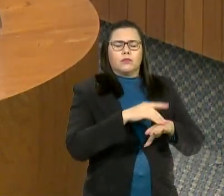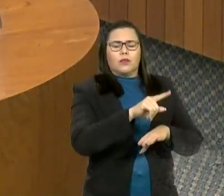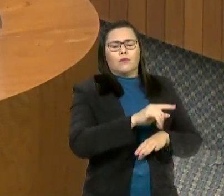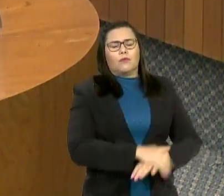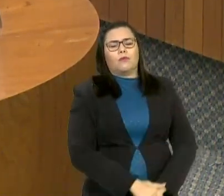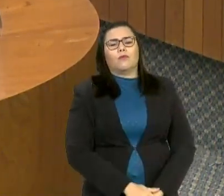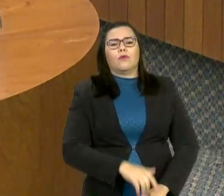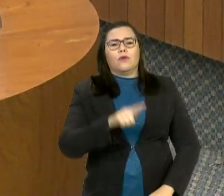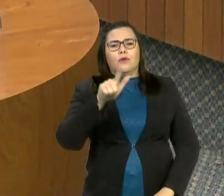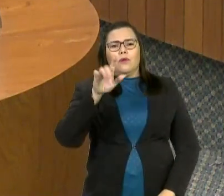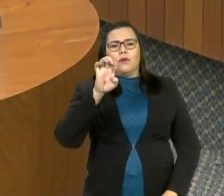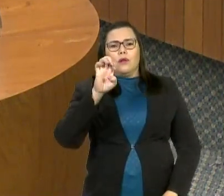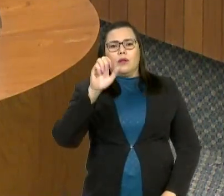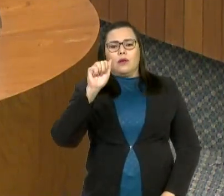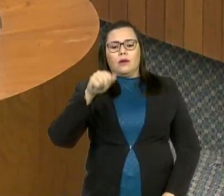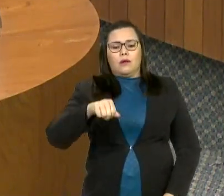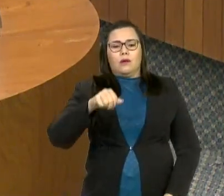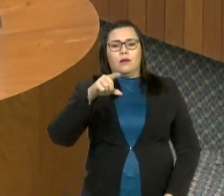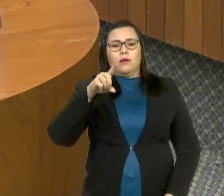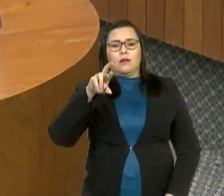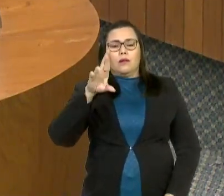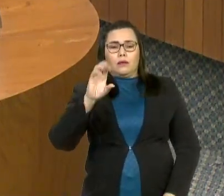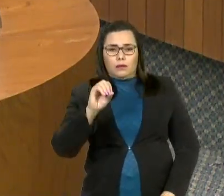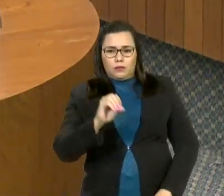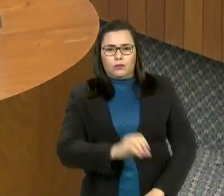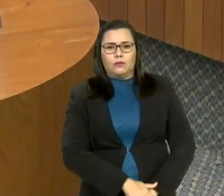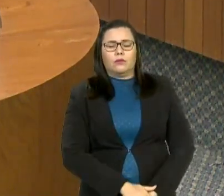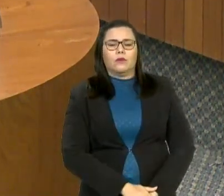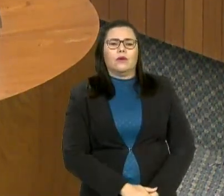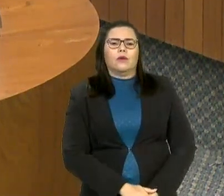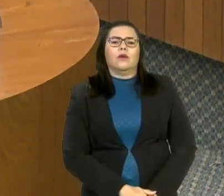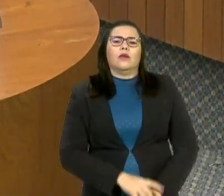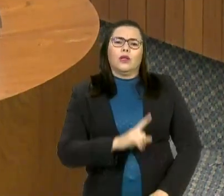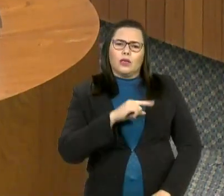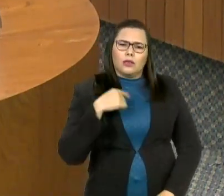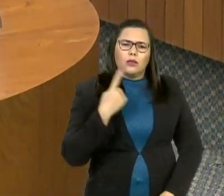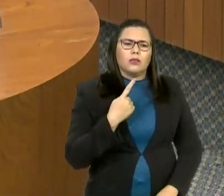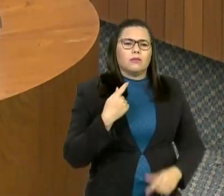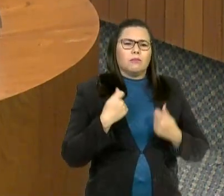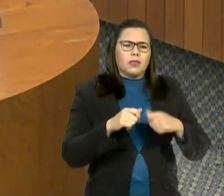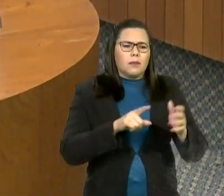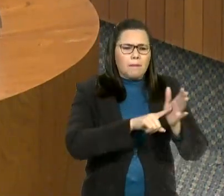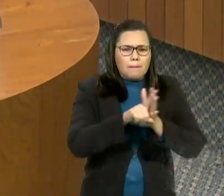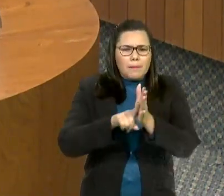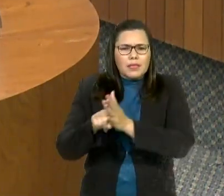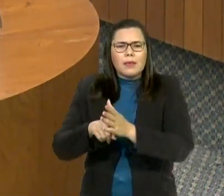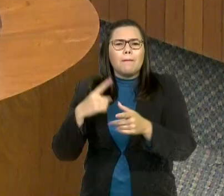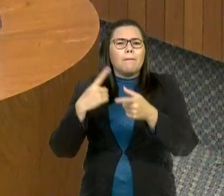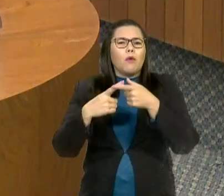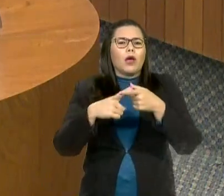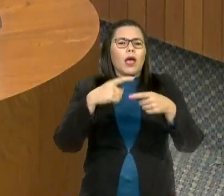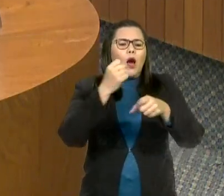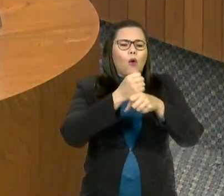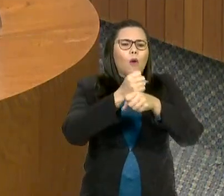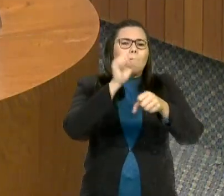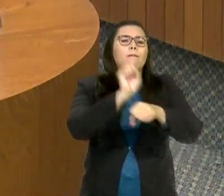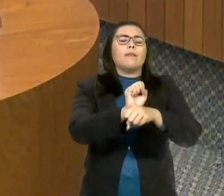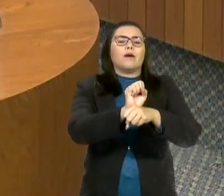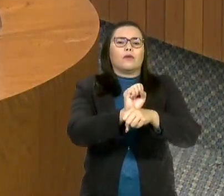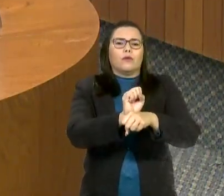Lula, para que a gente possa ter um critério impessoal de retomada. Concedo uma parte ao deputado Carlos Lula. Na verdade, deputado